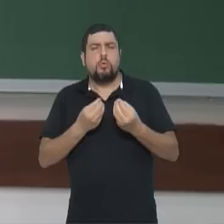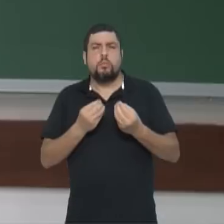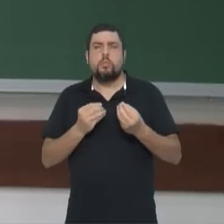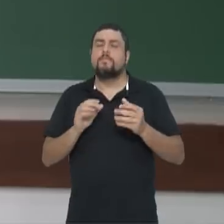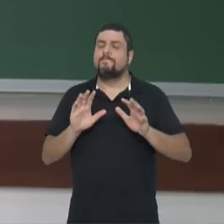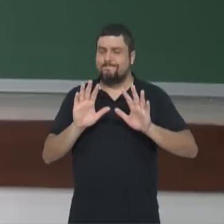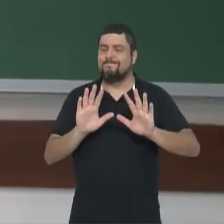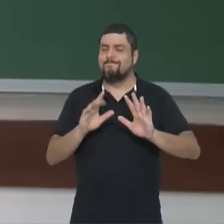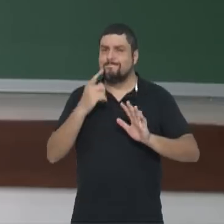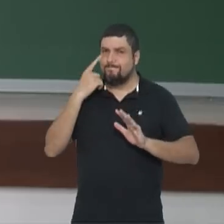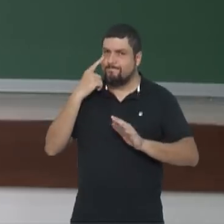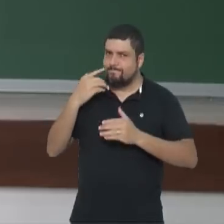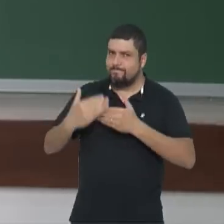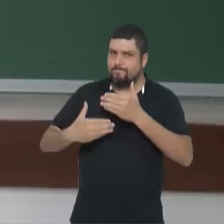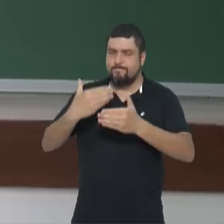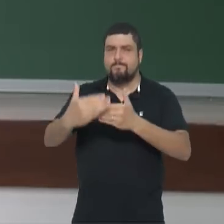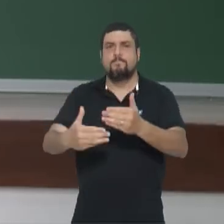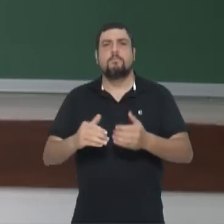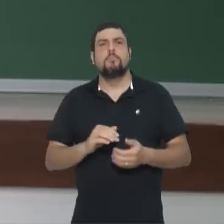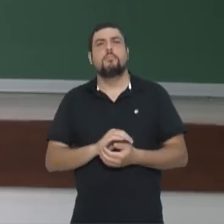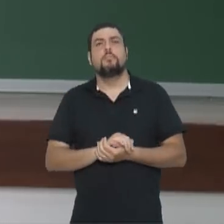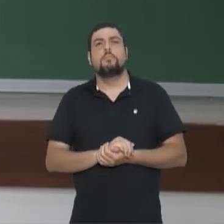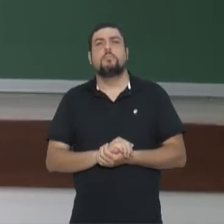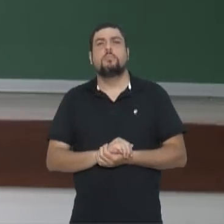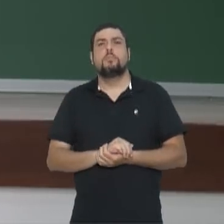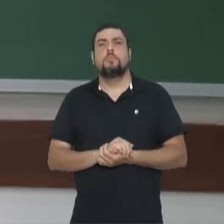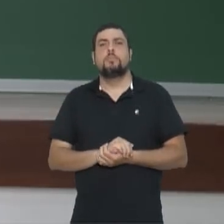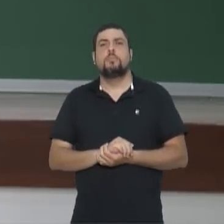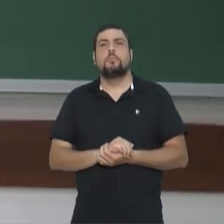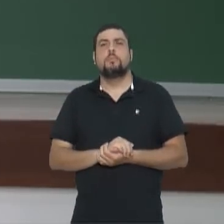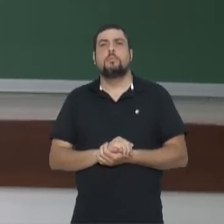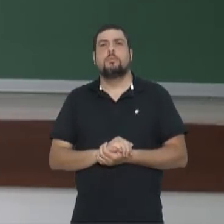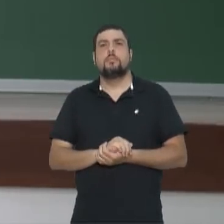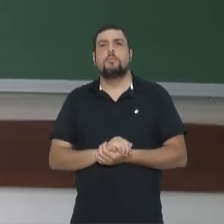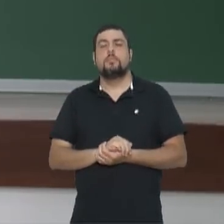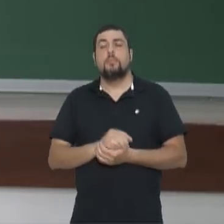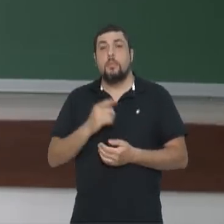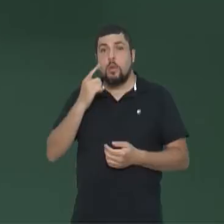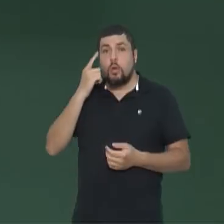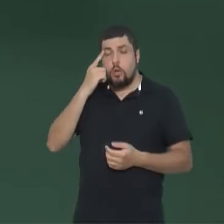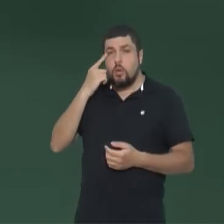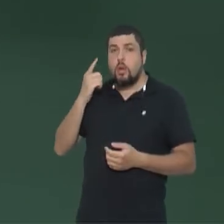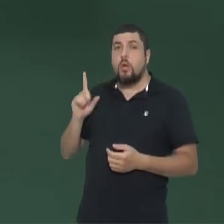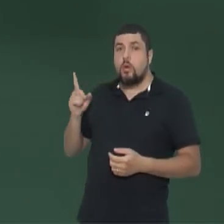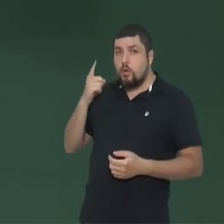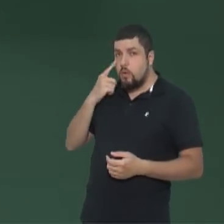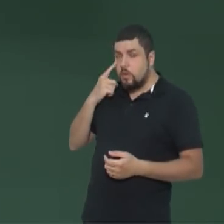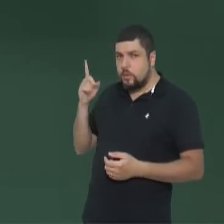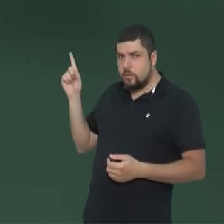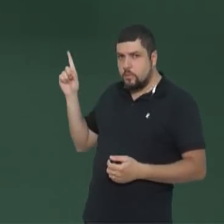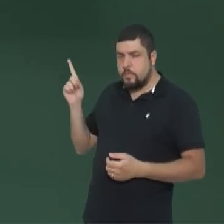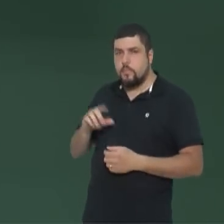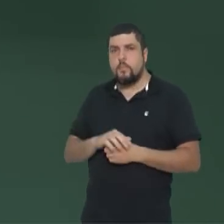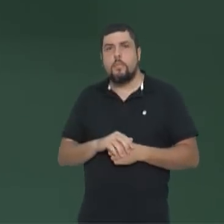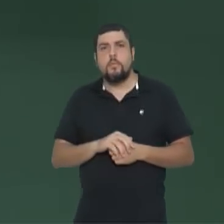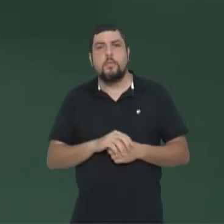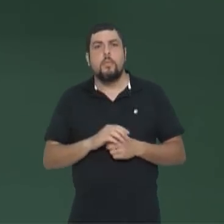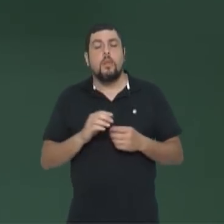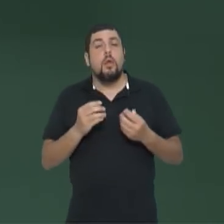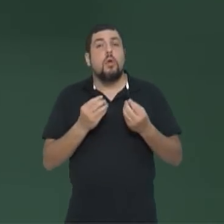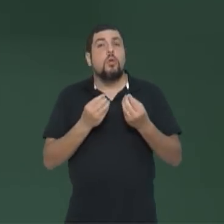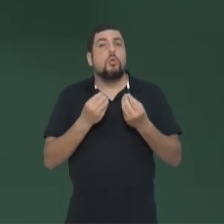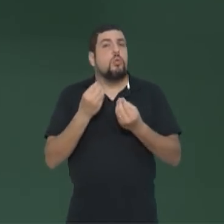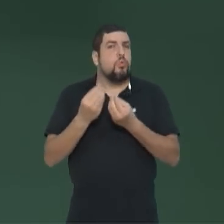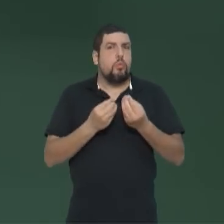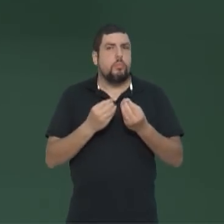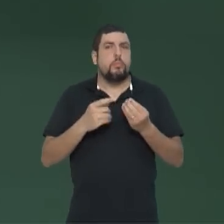notícia. Olha lá, pessoal, a estrutura da notícia, ela precisa ser obedecida, né?